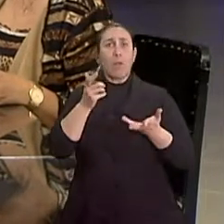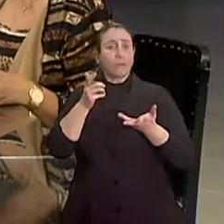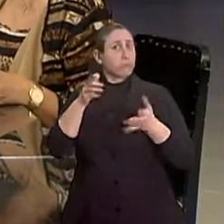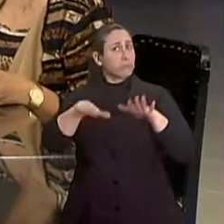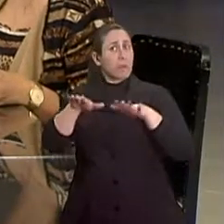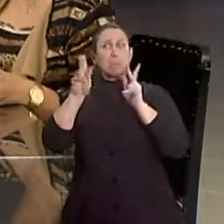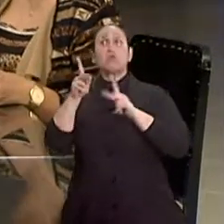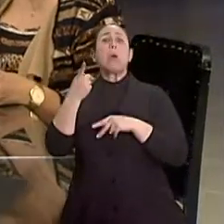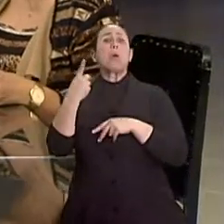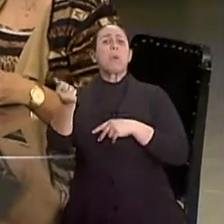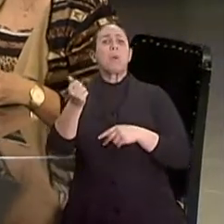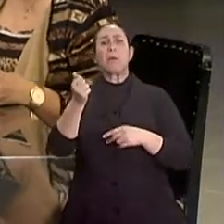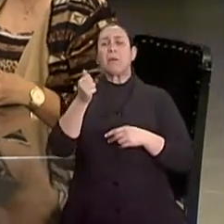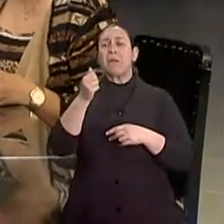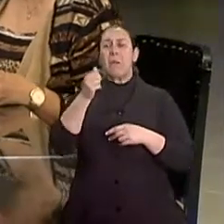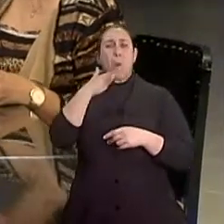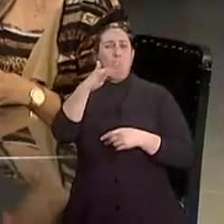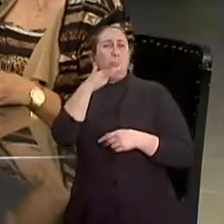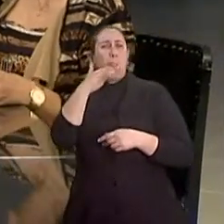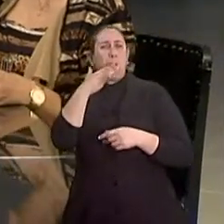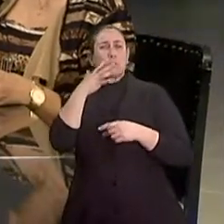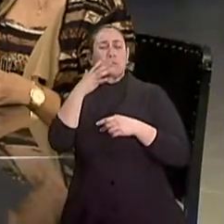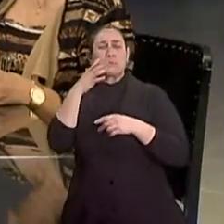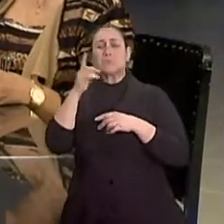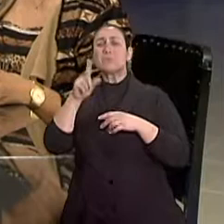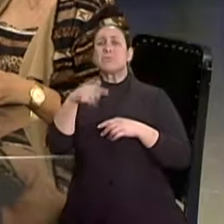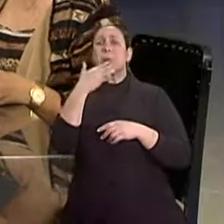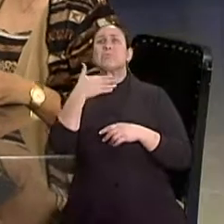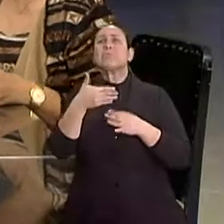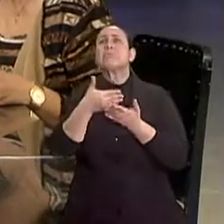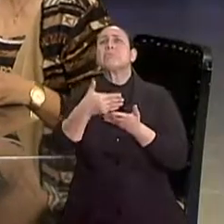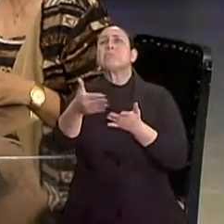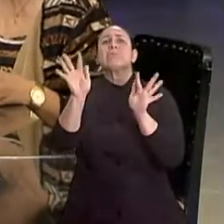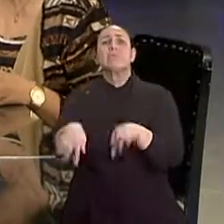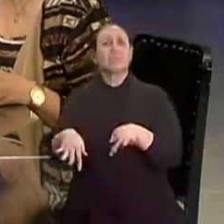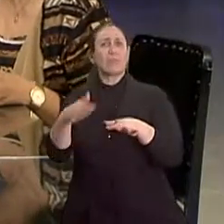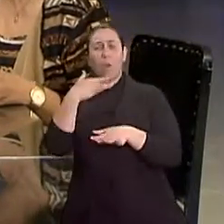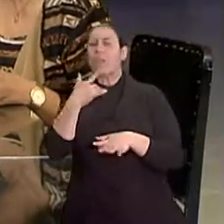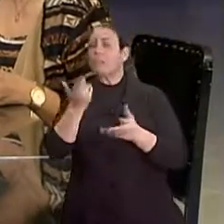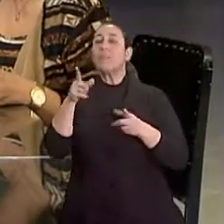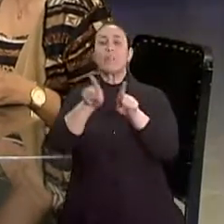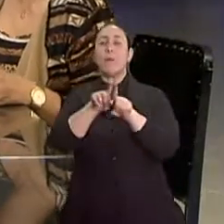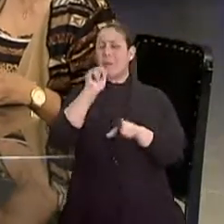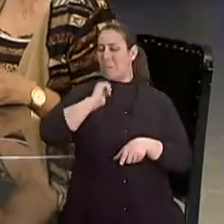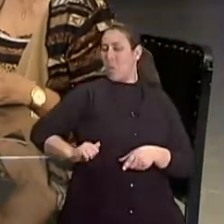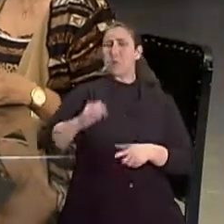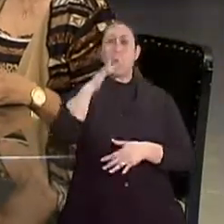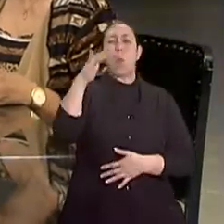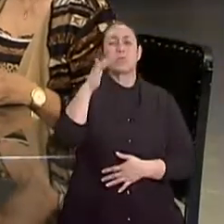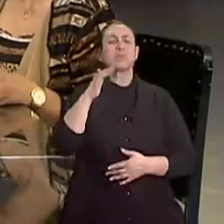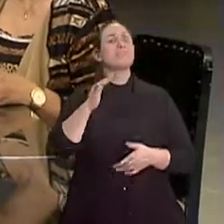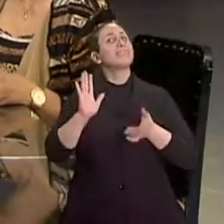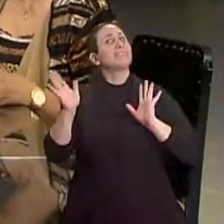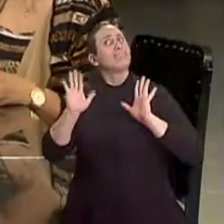as pessoas compram o pior, uhum, certo. Aquilo que vai destoar com tudo. Tá. E essa como uma bolsa colorida, quer dizer, não pode, Perfeito. Tem que